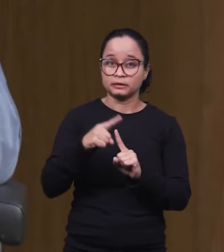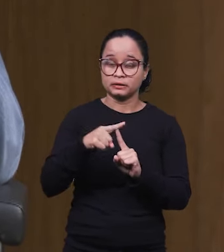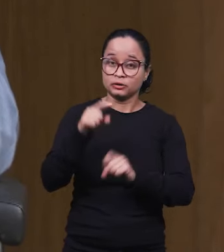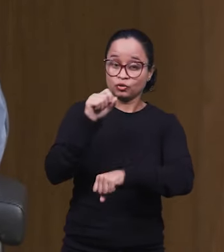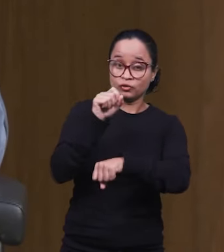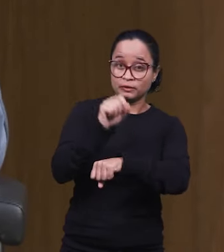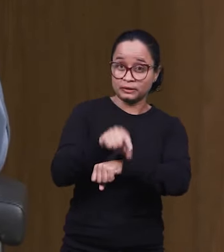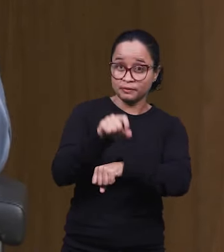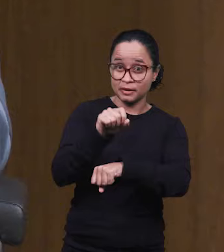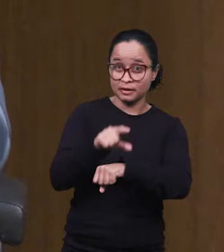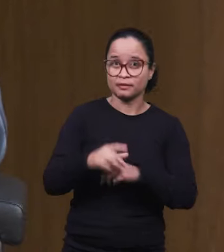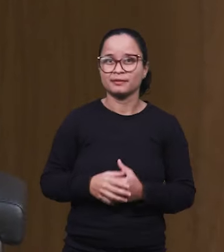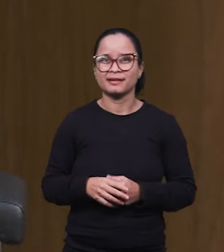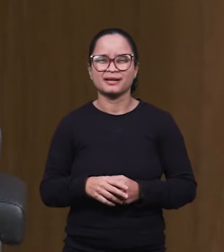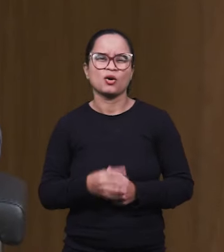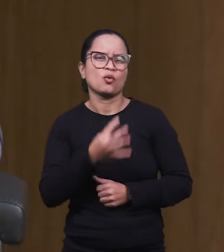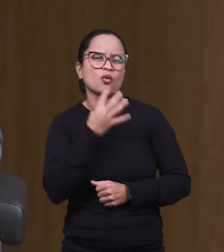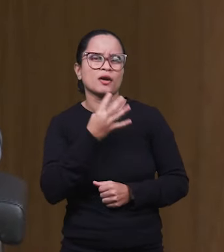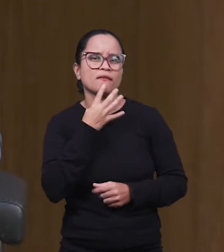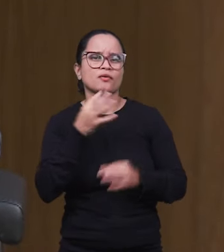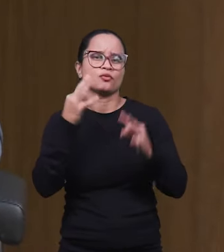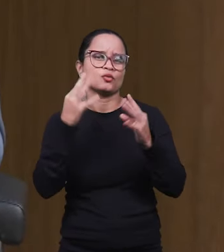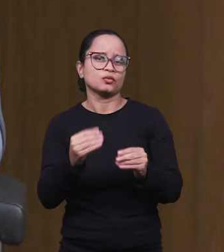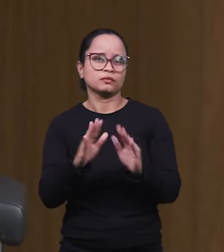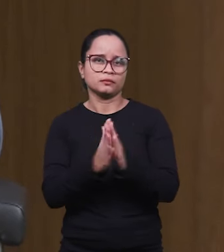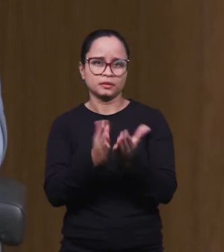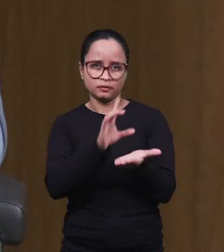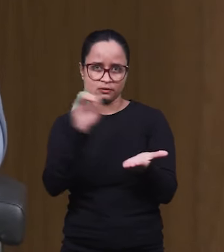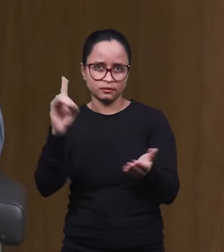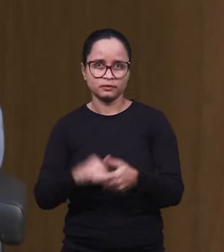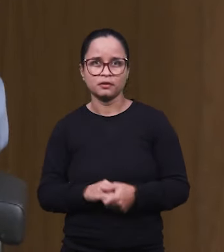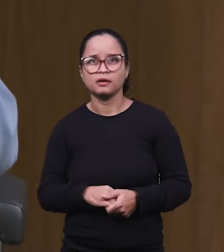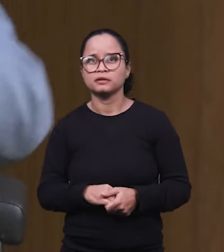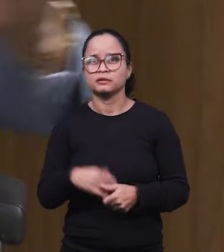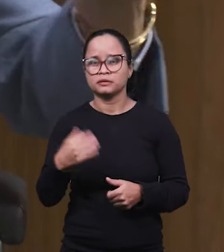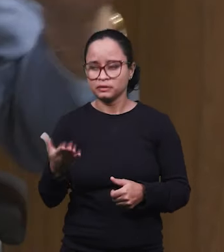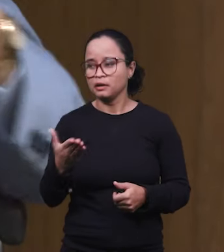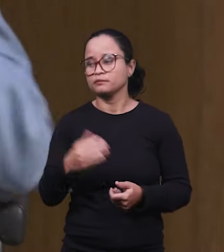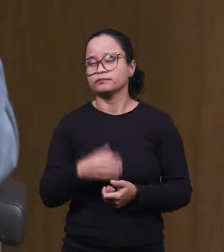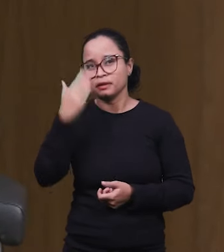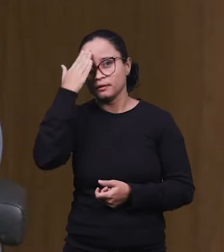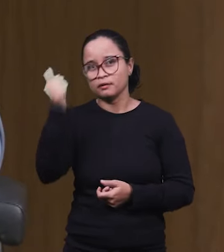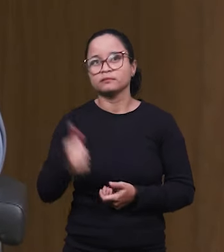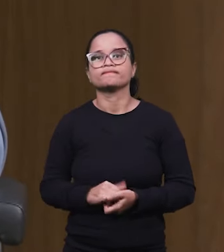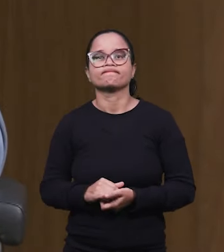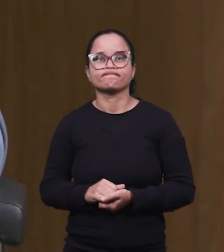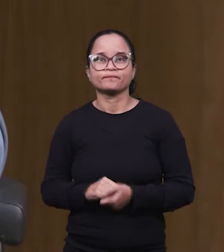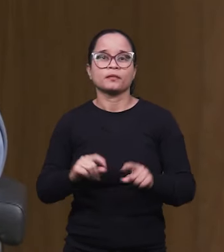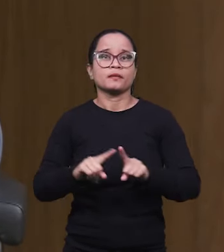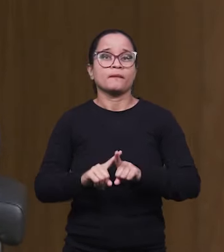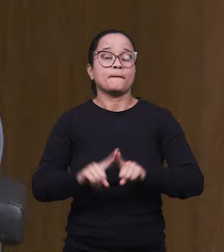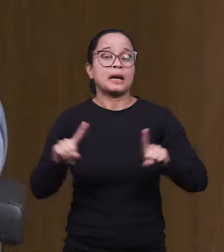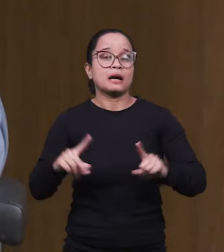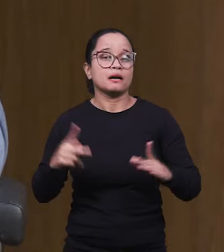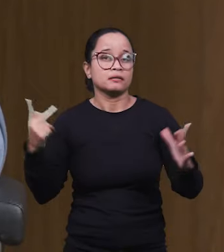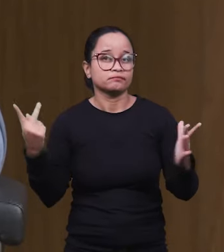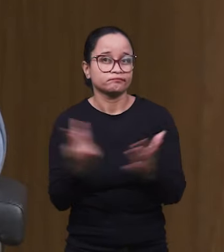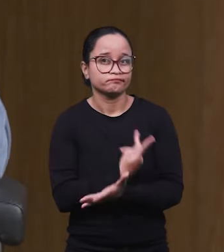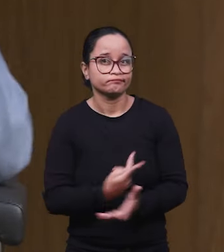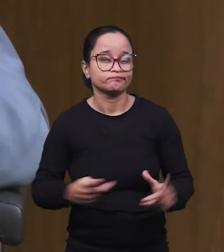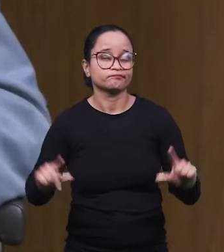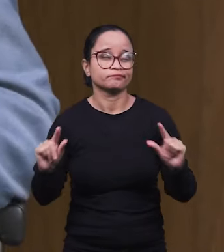semente é o solo que está batido, ele conhece tudo a respeito de Bíblia. Você cita o texto, ele sabe o outro lá. Mas